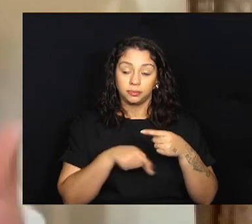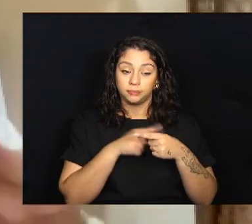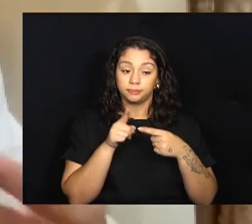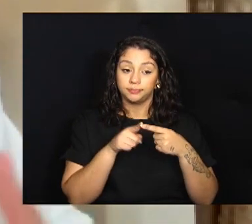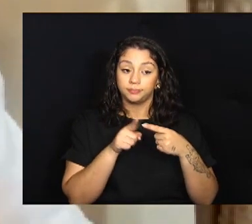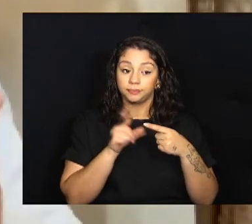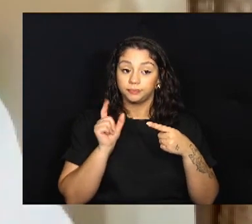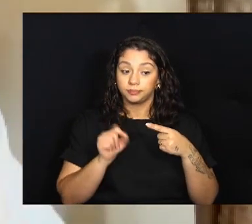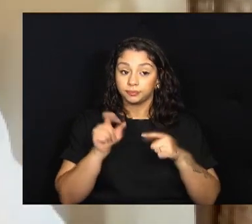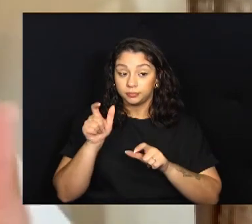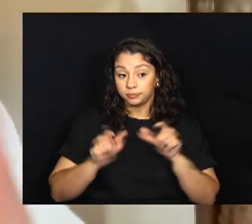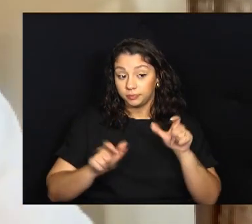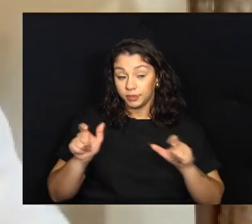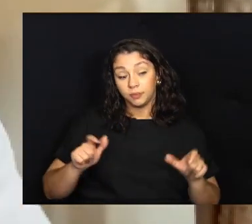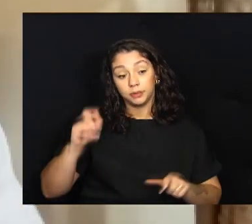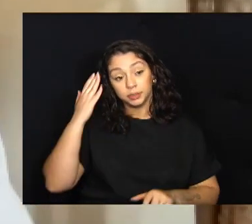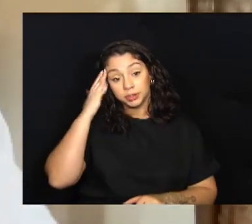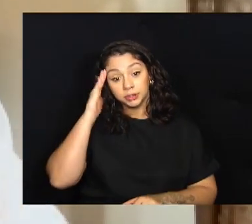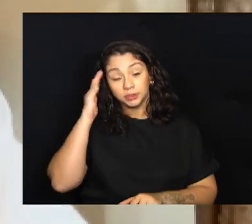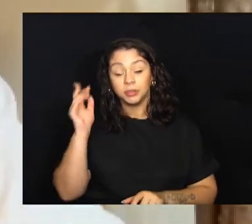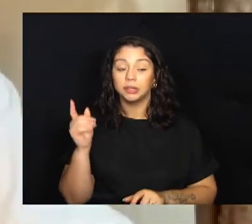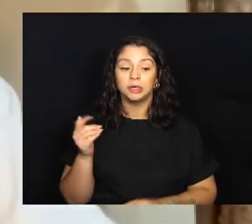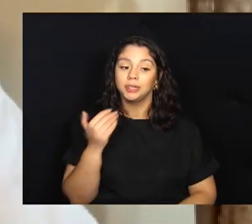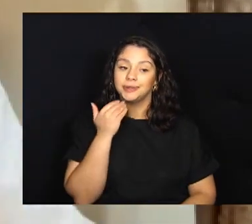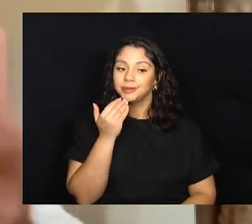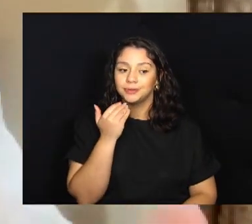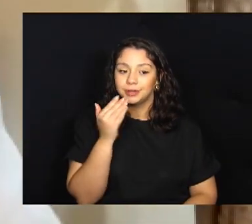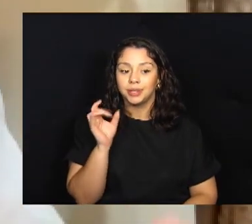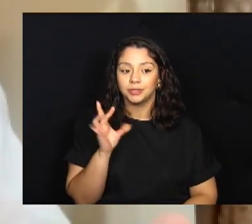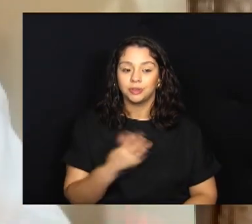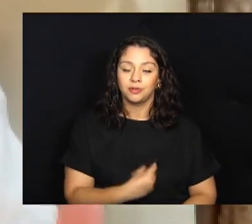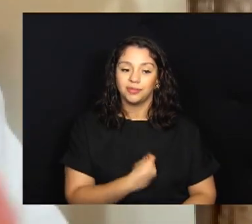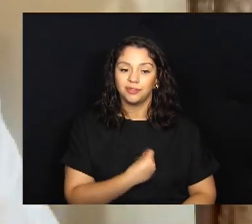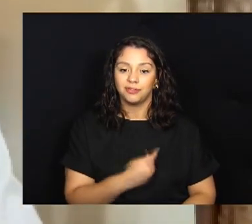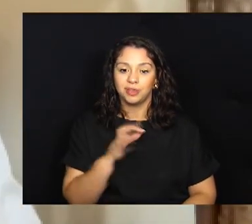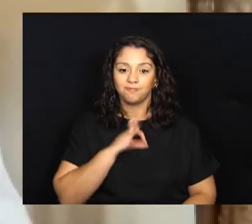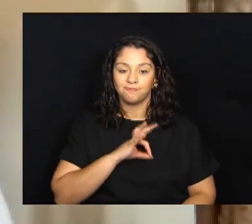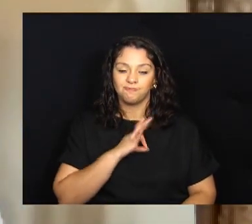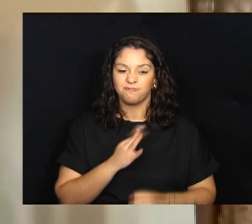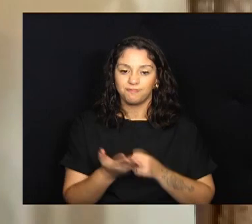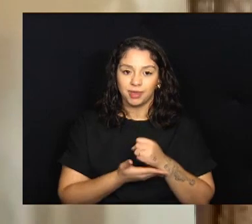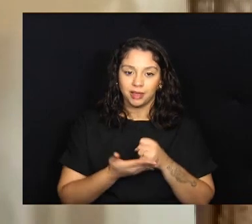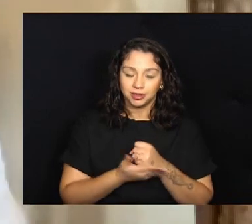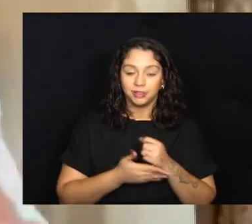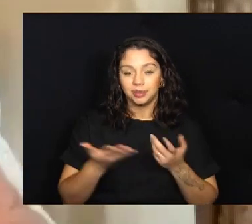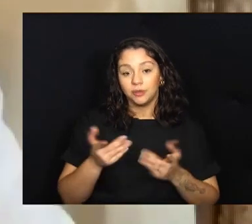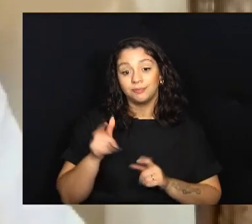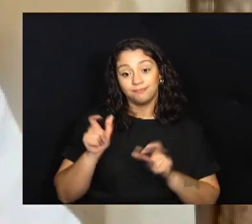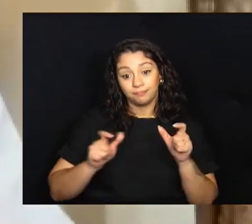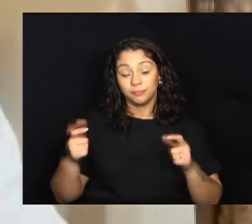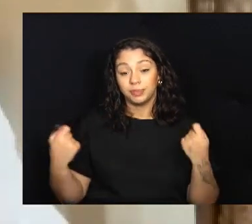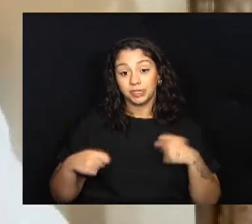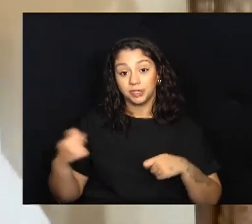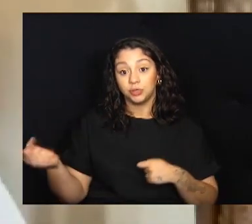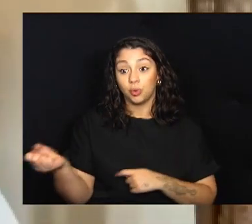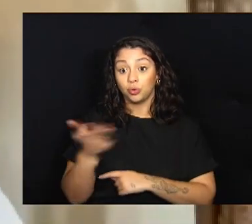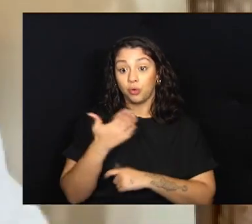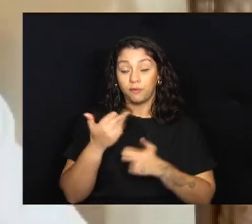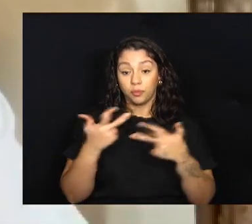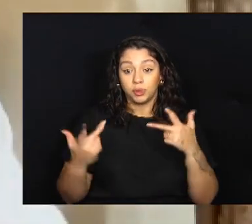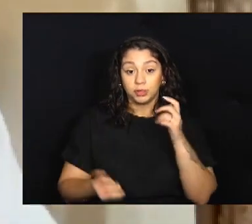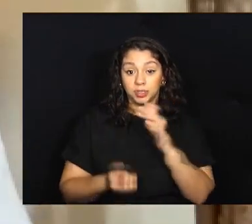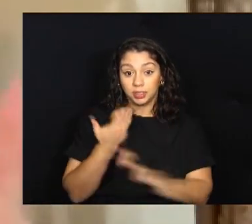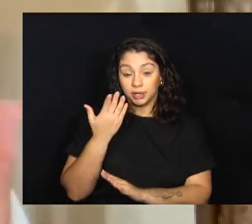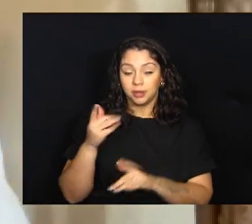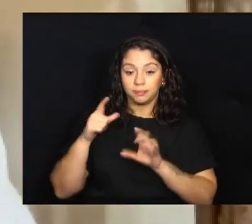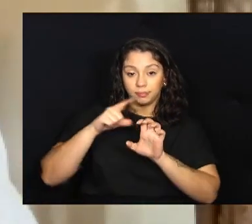delas é que as pessoas entenderam que não dá mais para viver só com uma renda básica. Então, muitas precisaram inovar ou